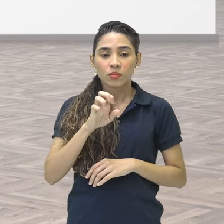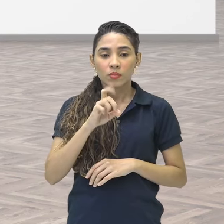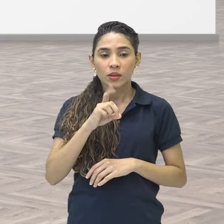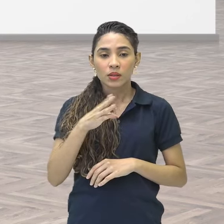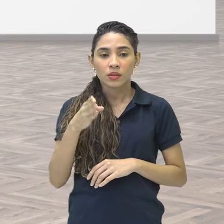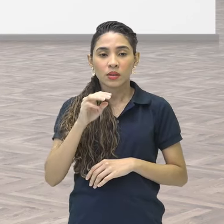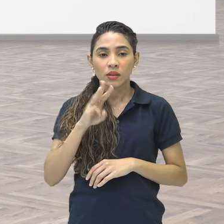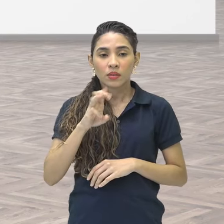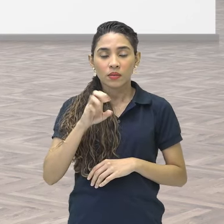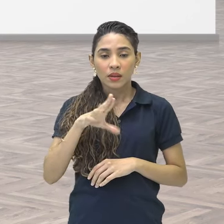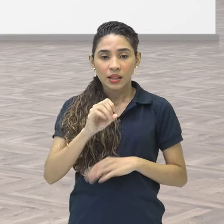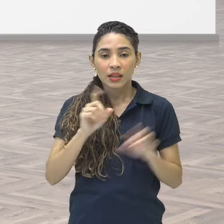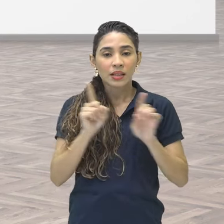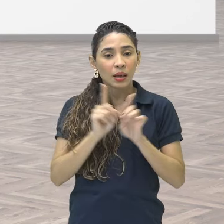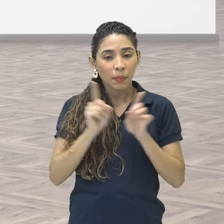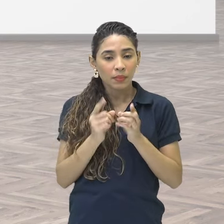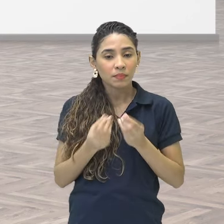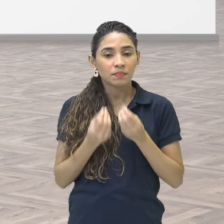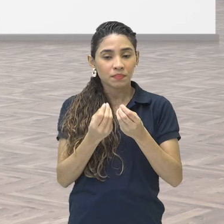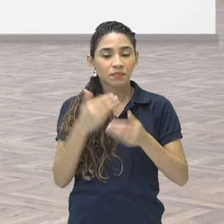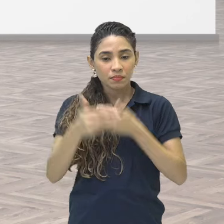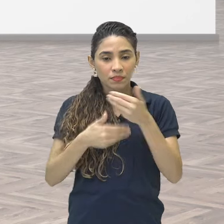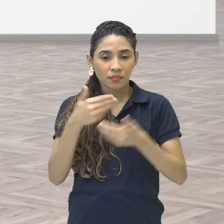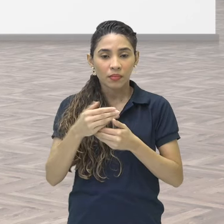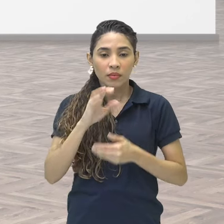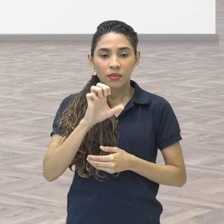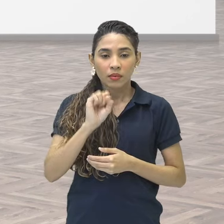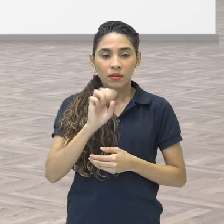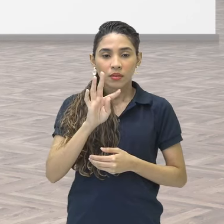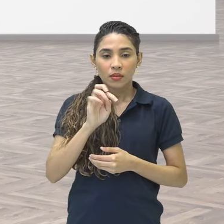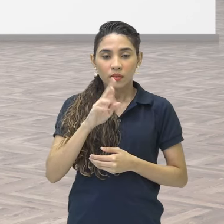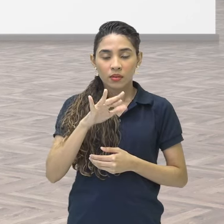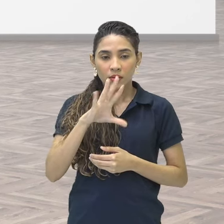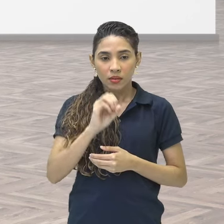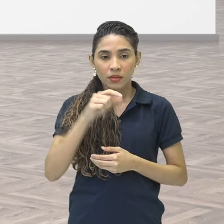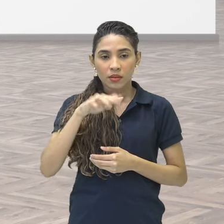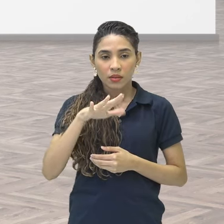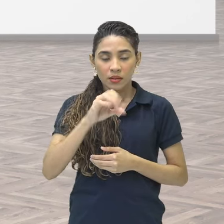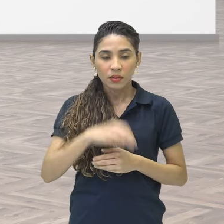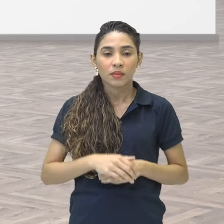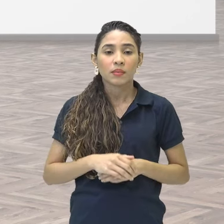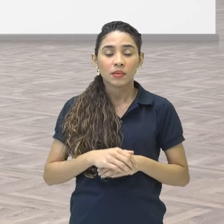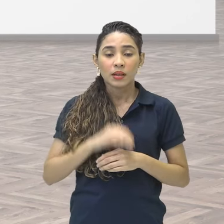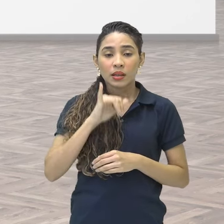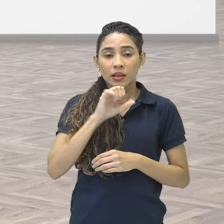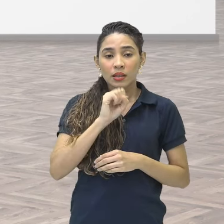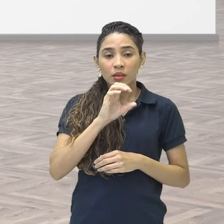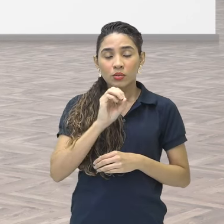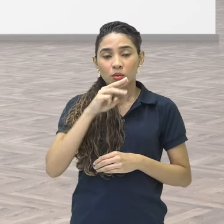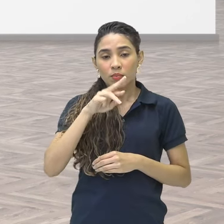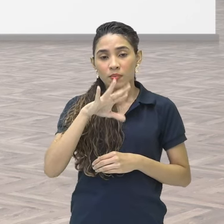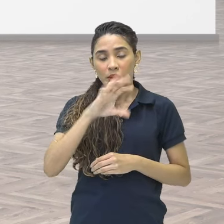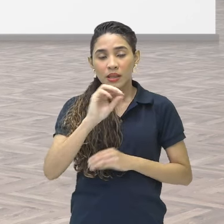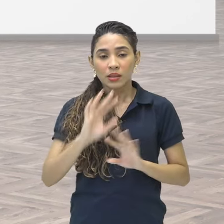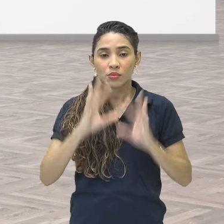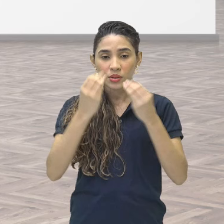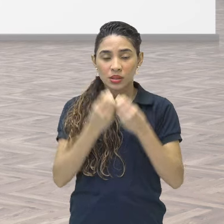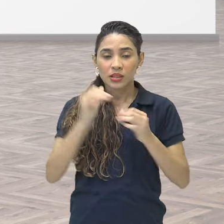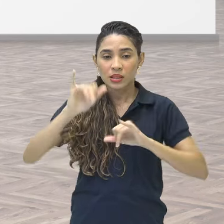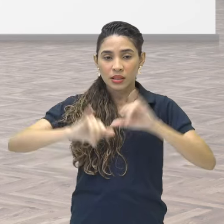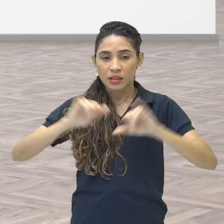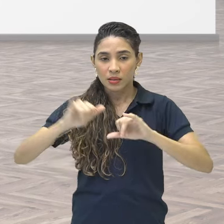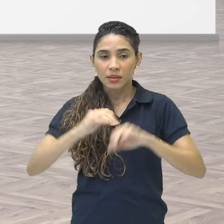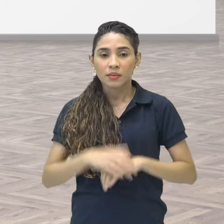que ele também contribuiu no desenvolvimento da estereoquímica, a questão aí de isomeria das substâncias